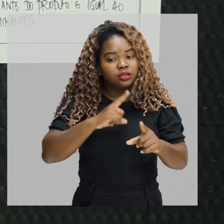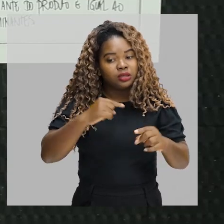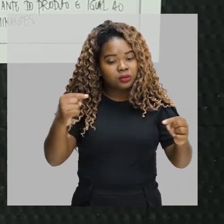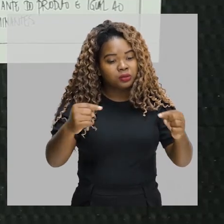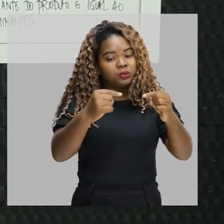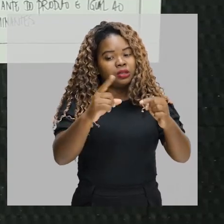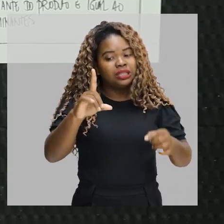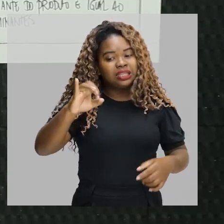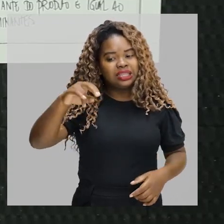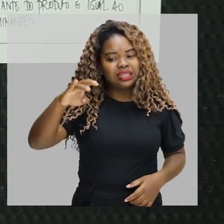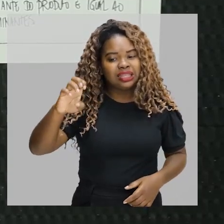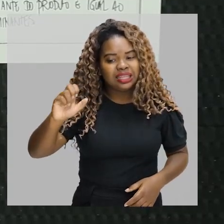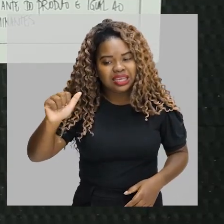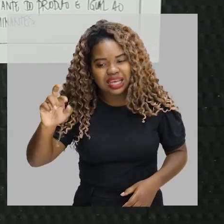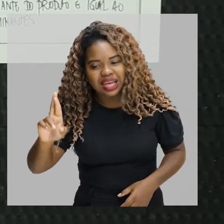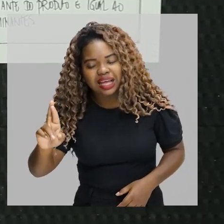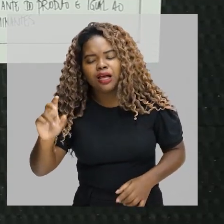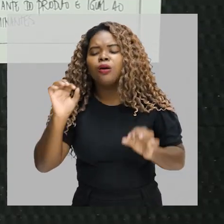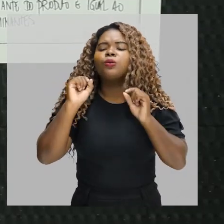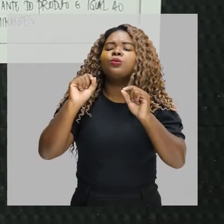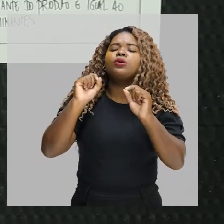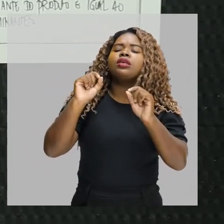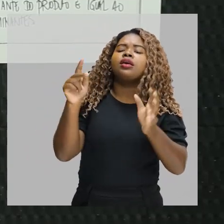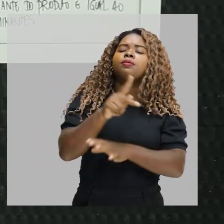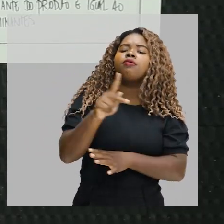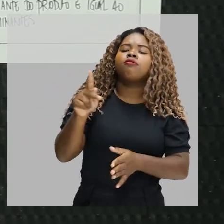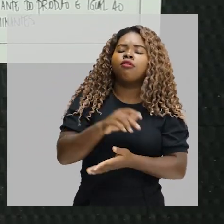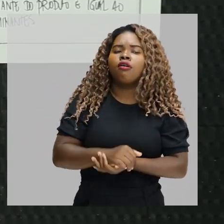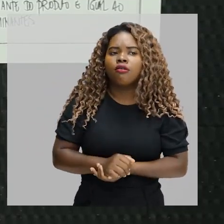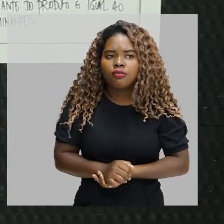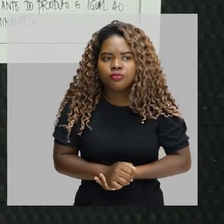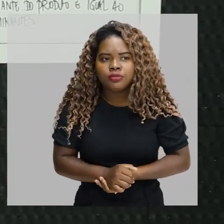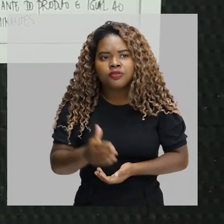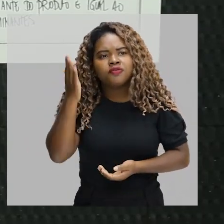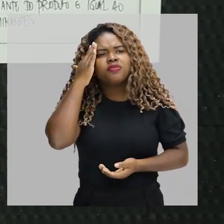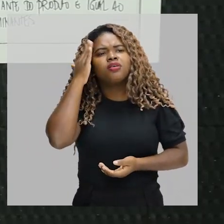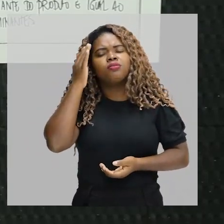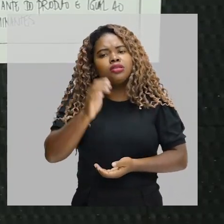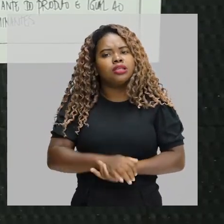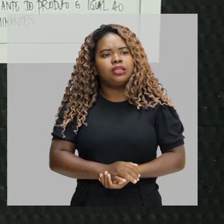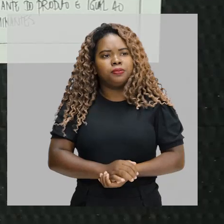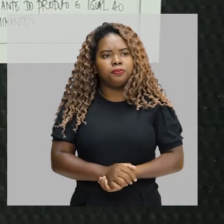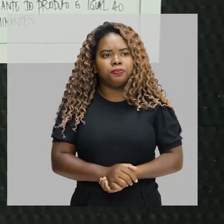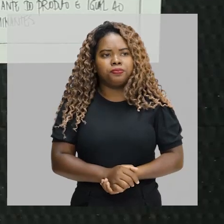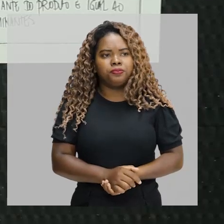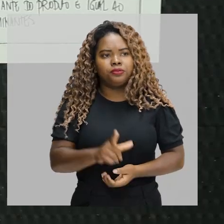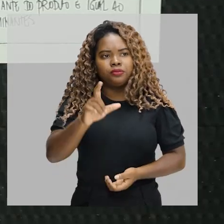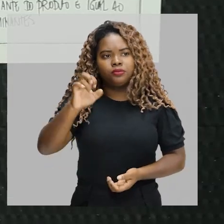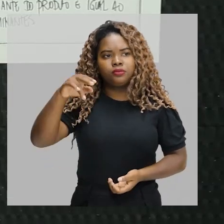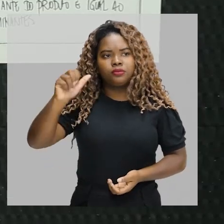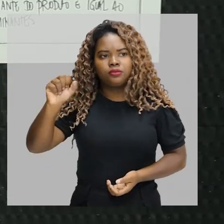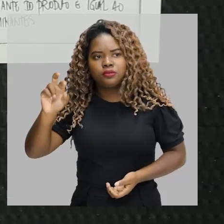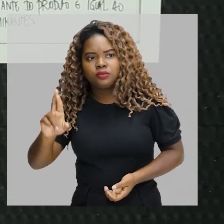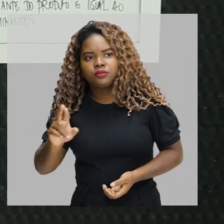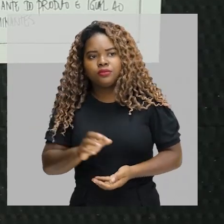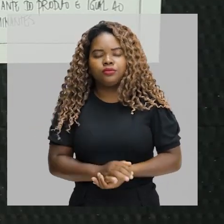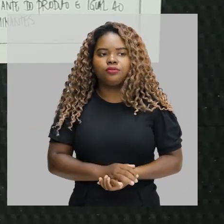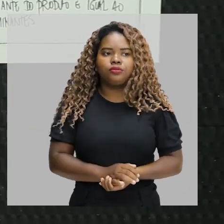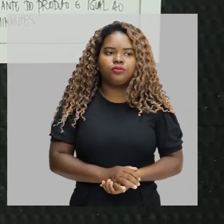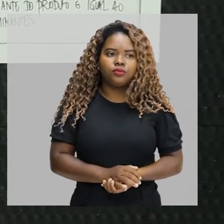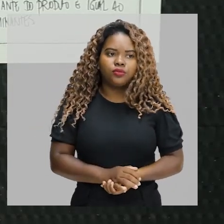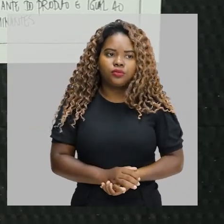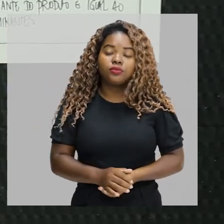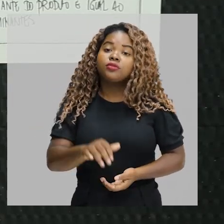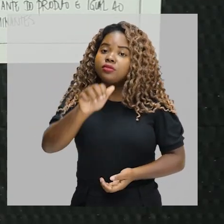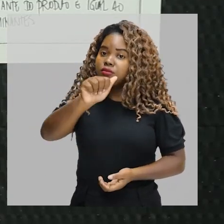combinação linear das outras. Olha só, vamos entender aqui essa expressão. Então veja, vamos supor que eu tenho aqui